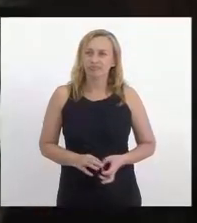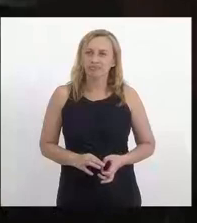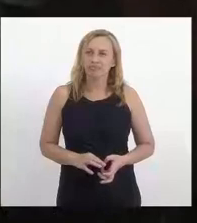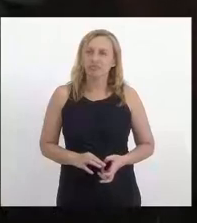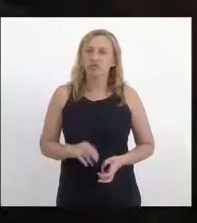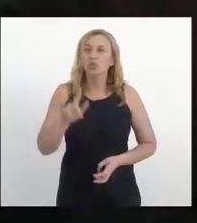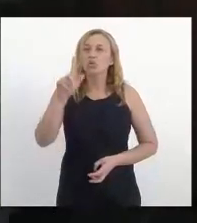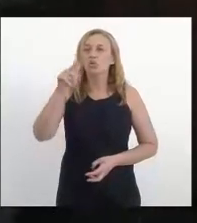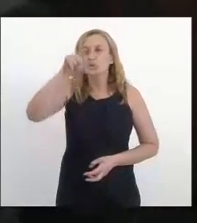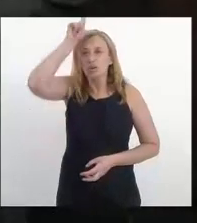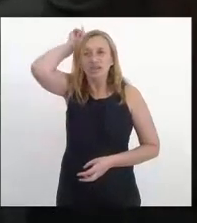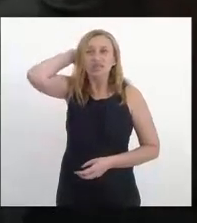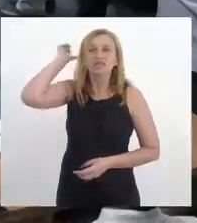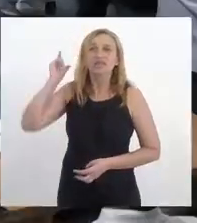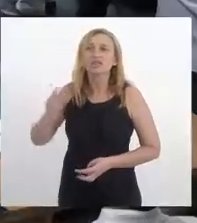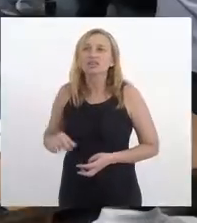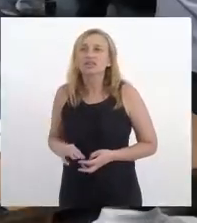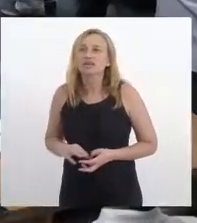Luiz.